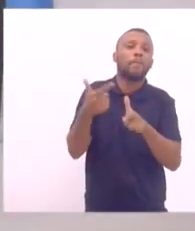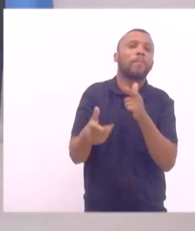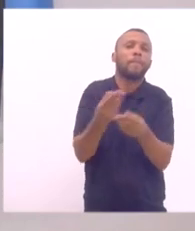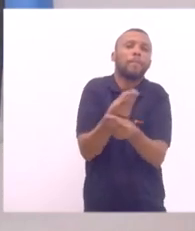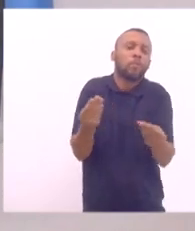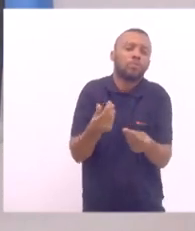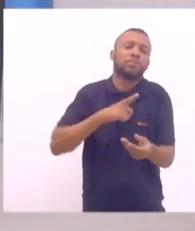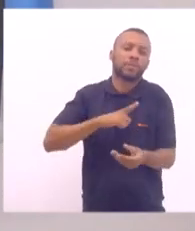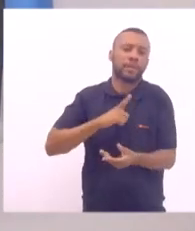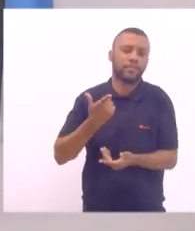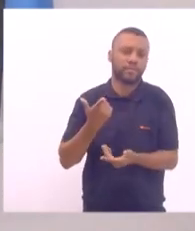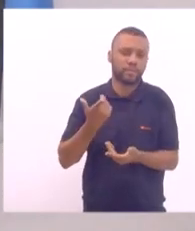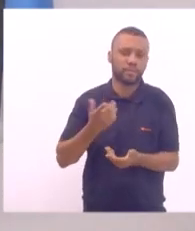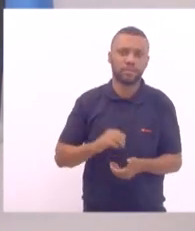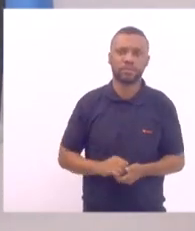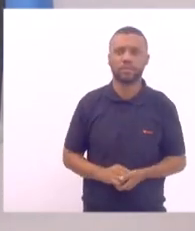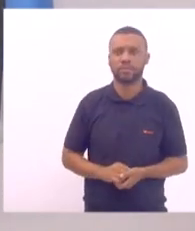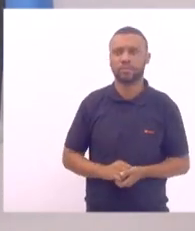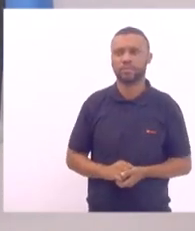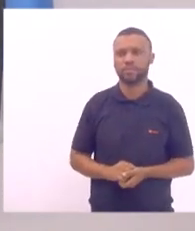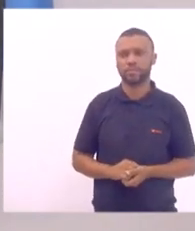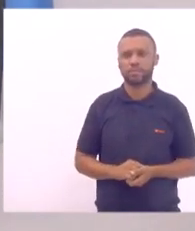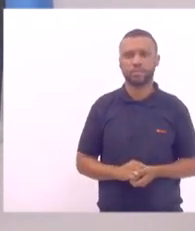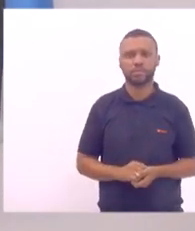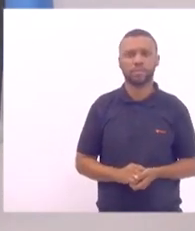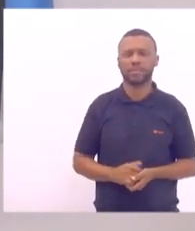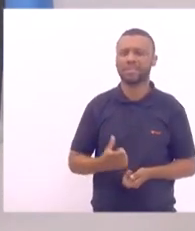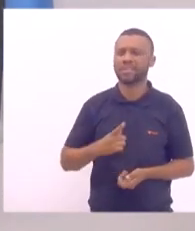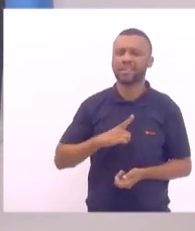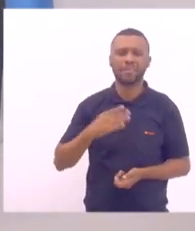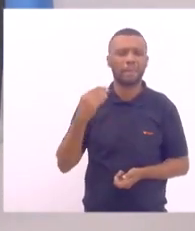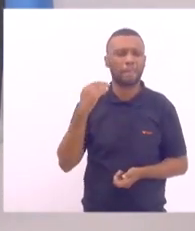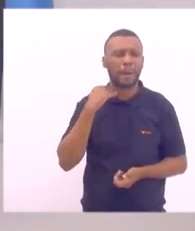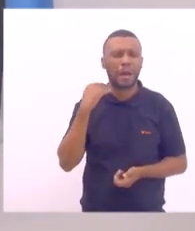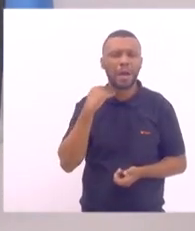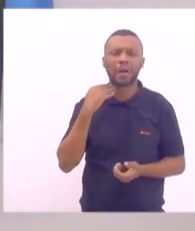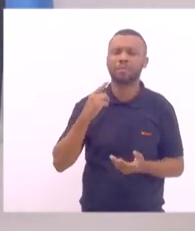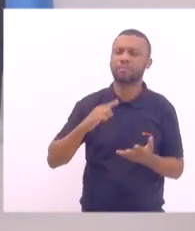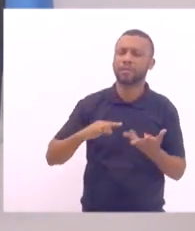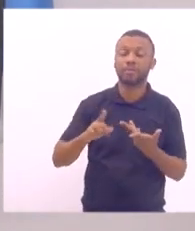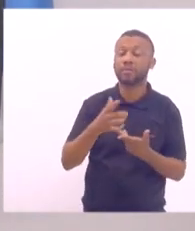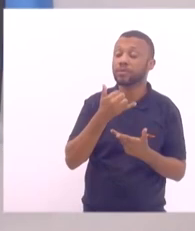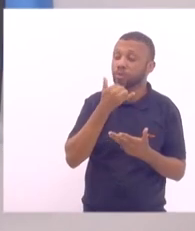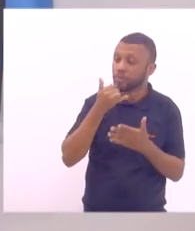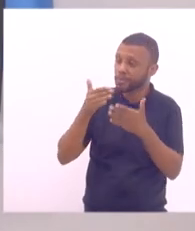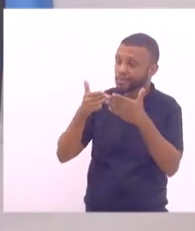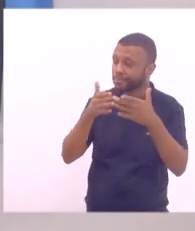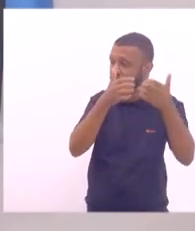chegar. Entendeu? Banco. Deixa eu ouvir o líder do governo.